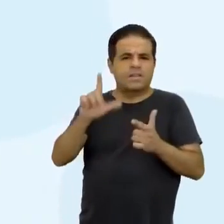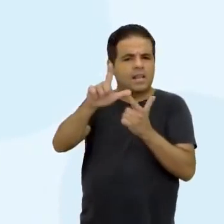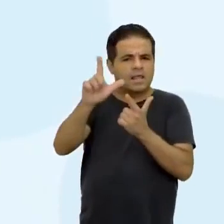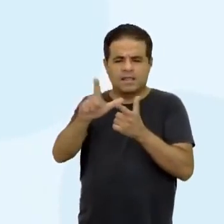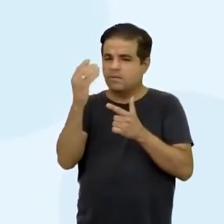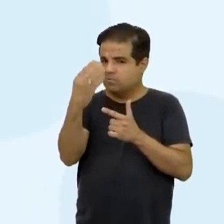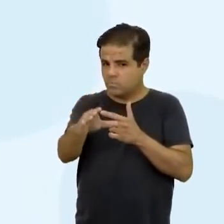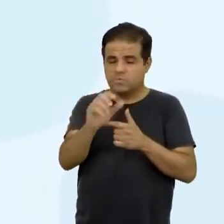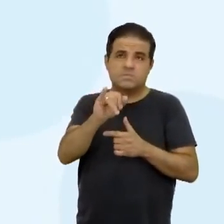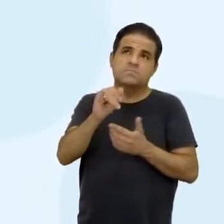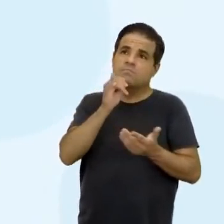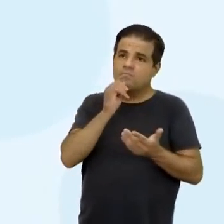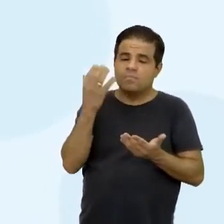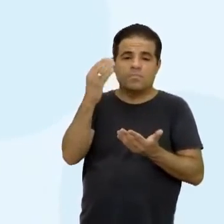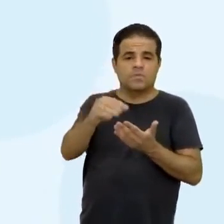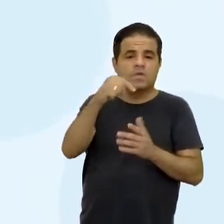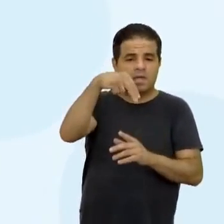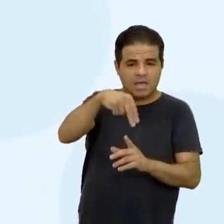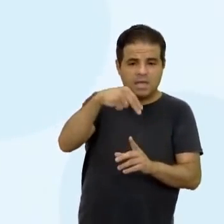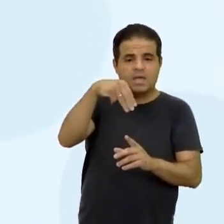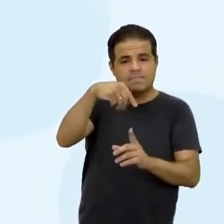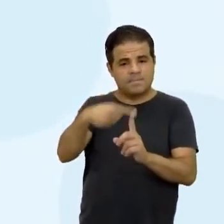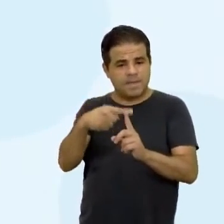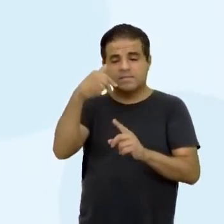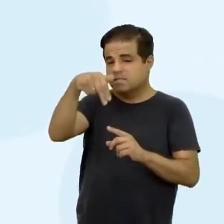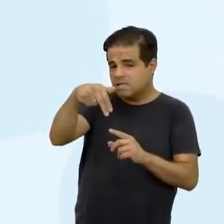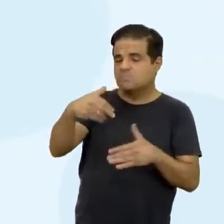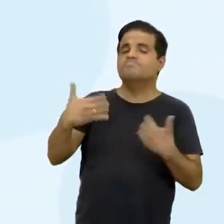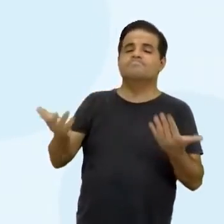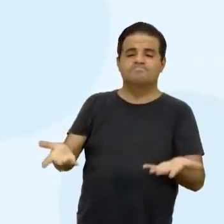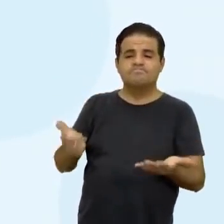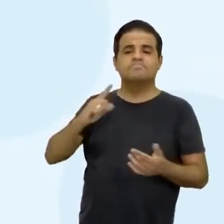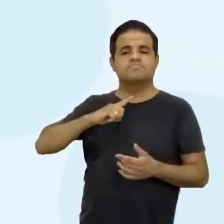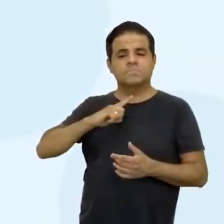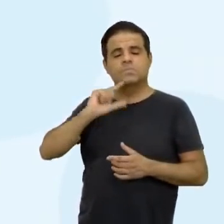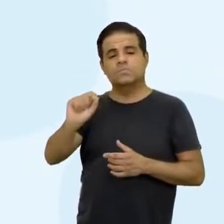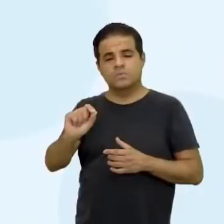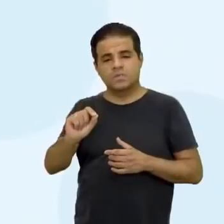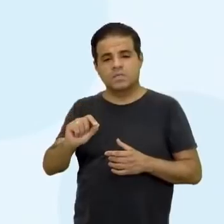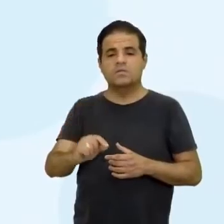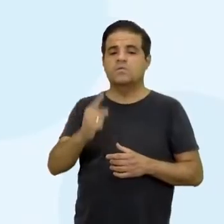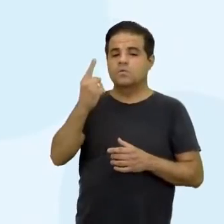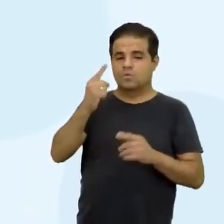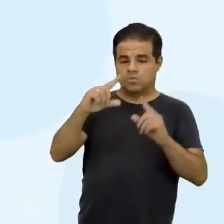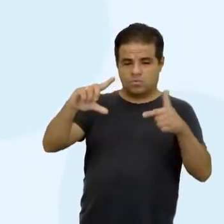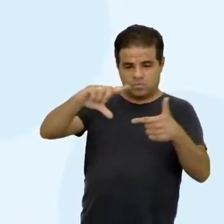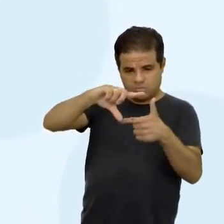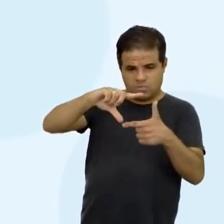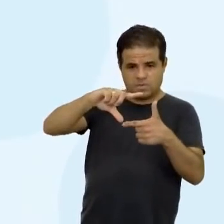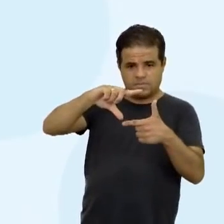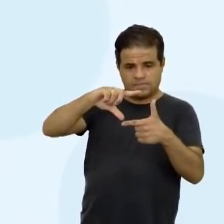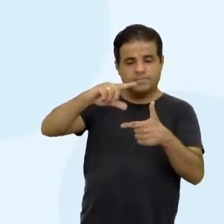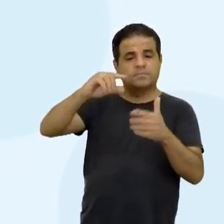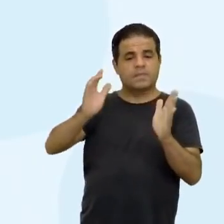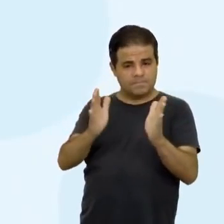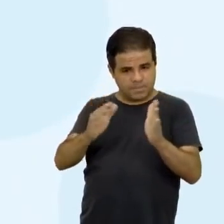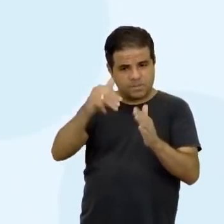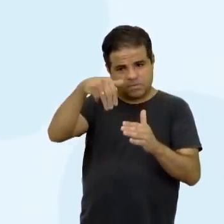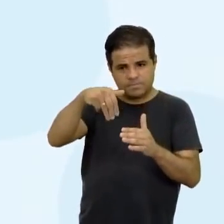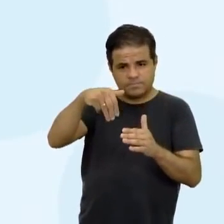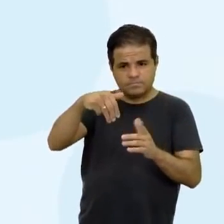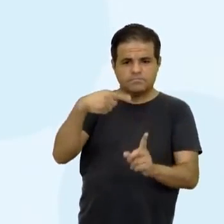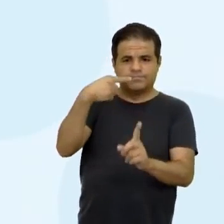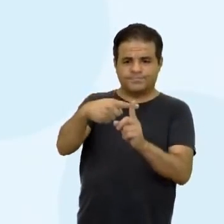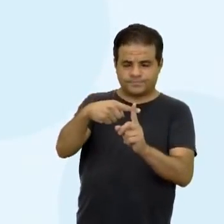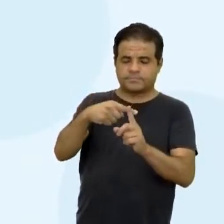colocar ali se você colocar assim ó e me mais Zene O que que você vai ter vai ter um quadradinho de tamanho M